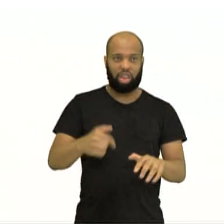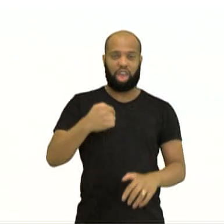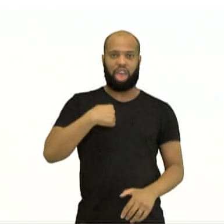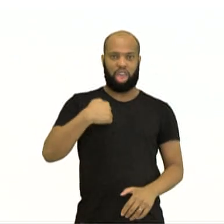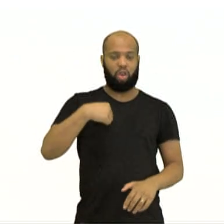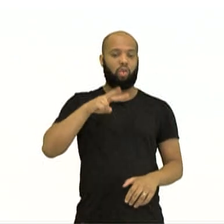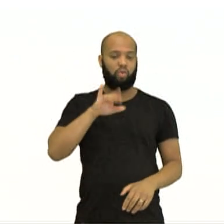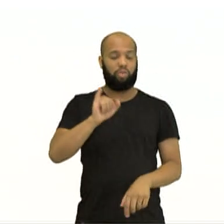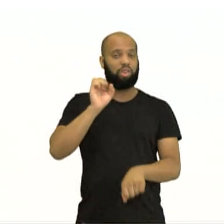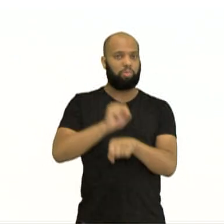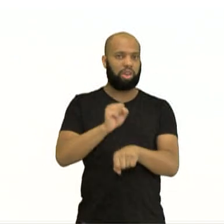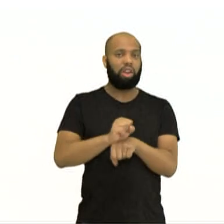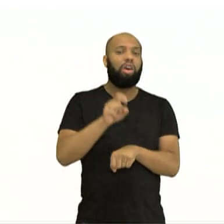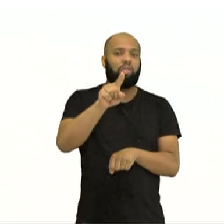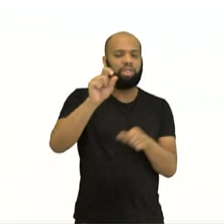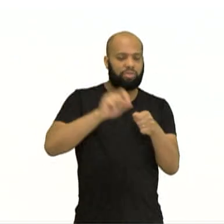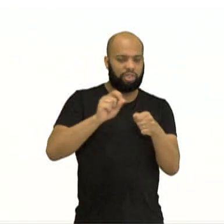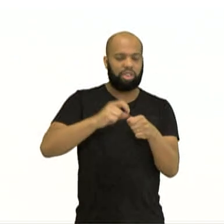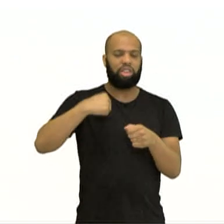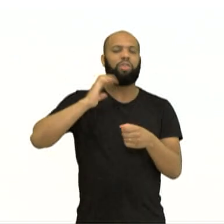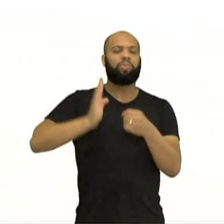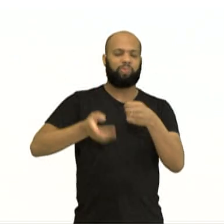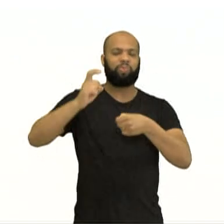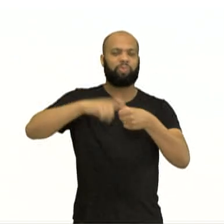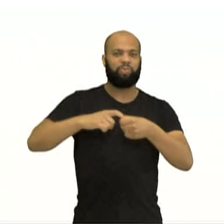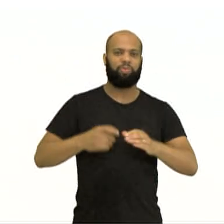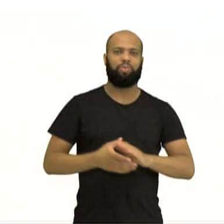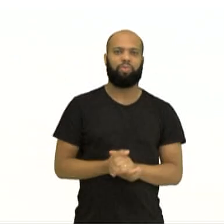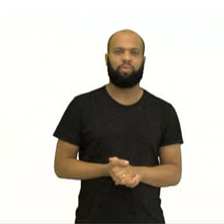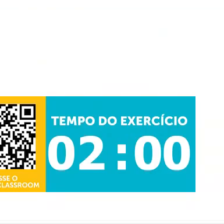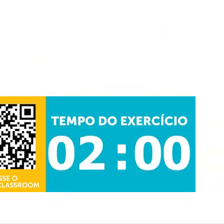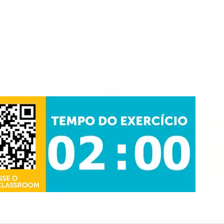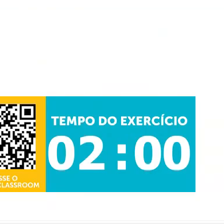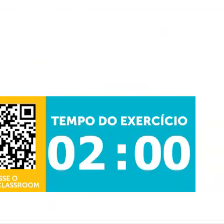fico aqui, aguardo você, já voltamos!